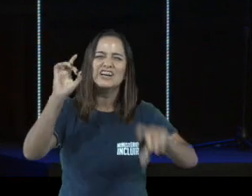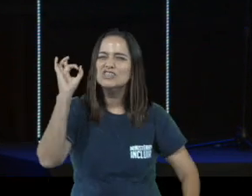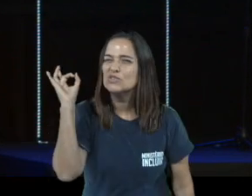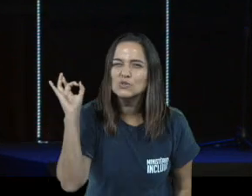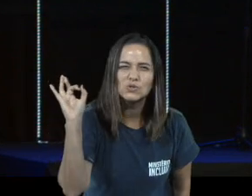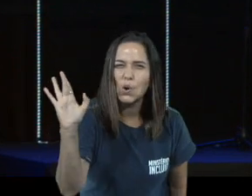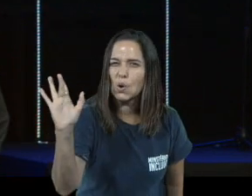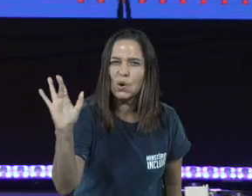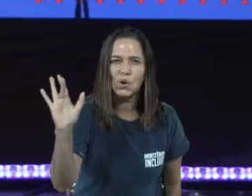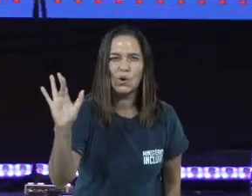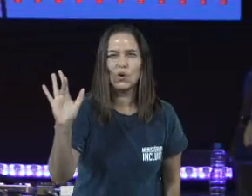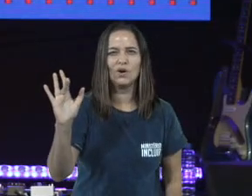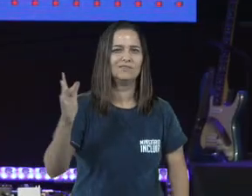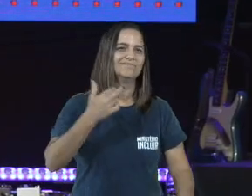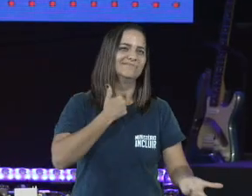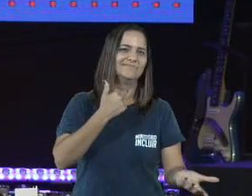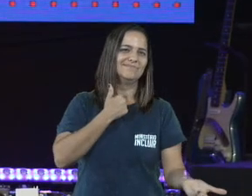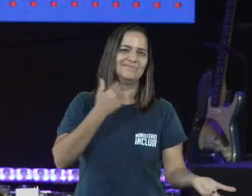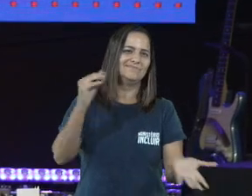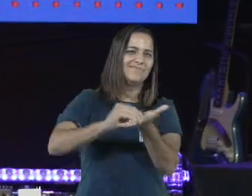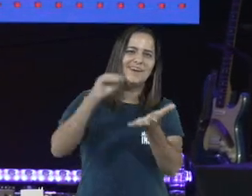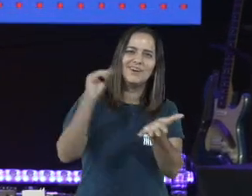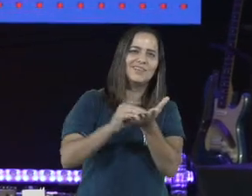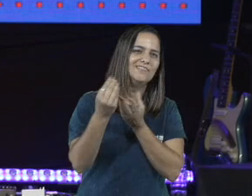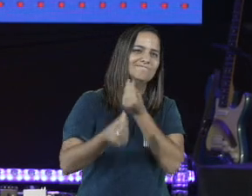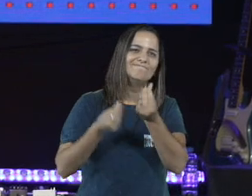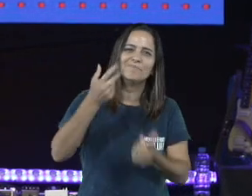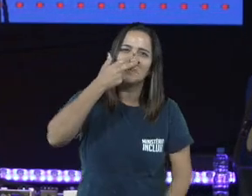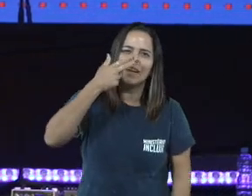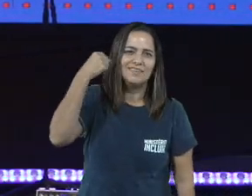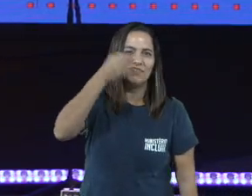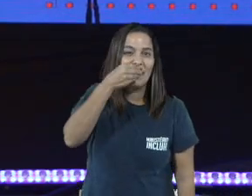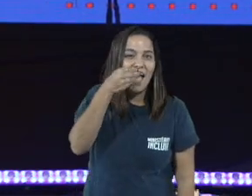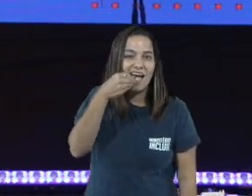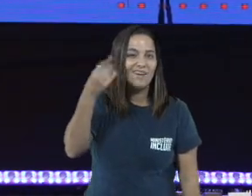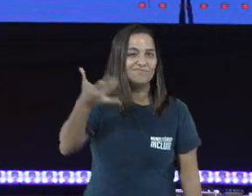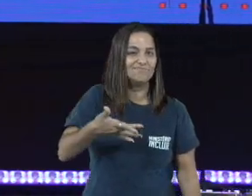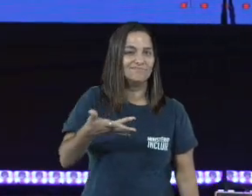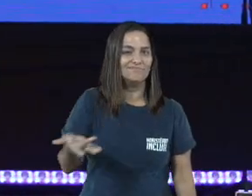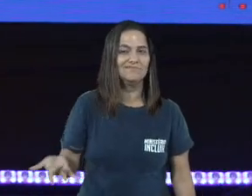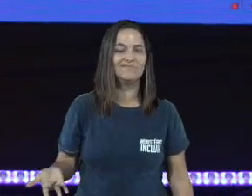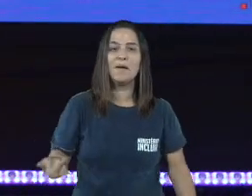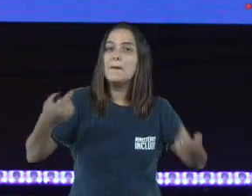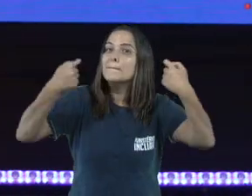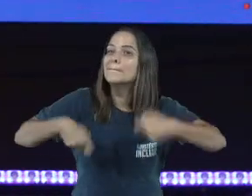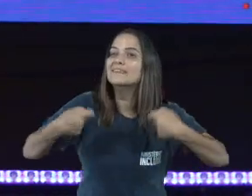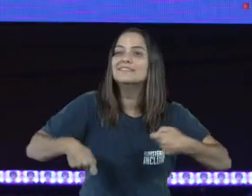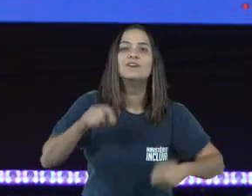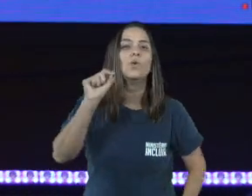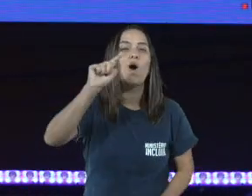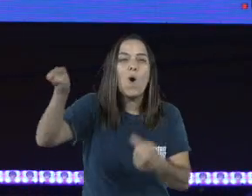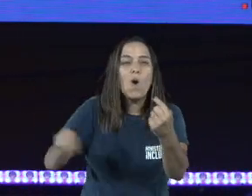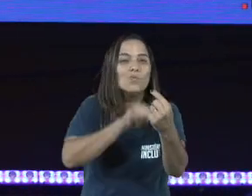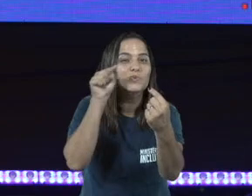e se você não entrar em alvos exponenciais de vida e se você não